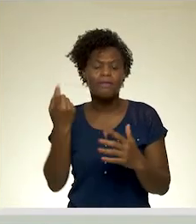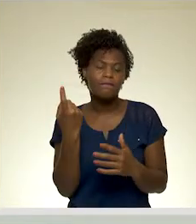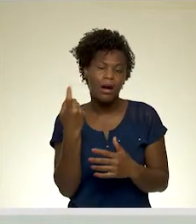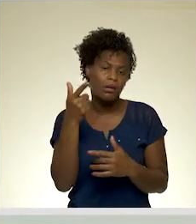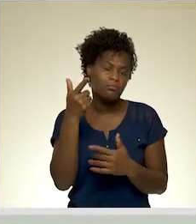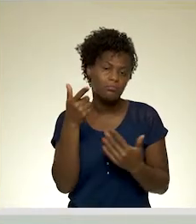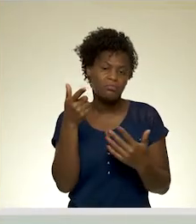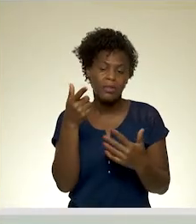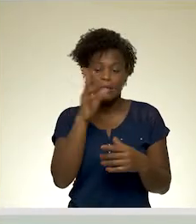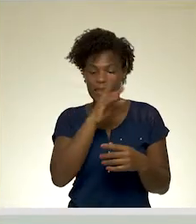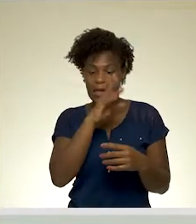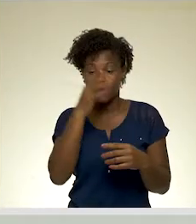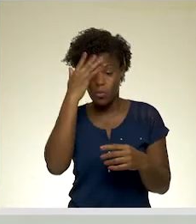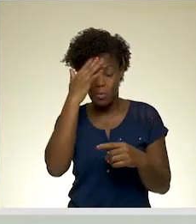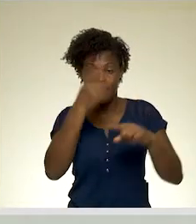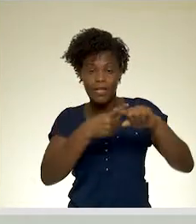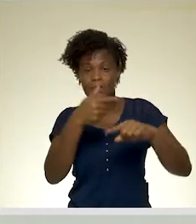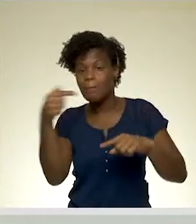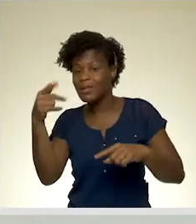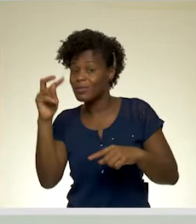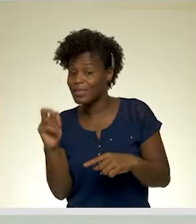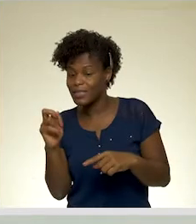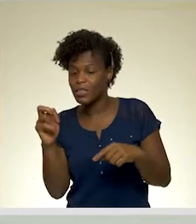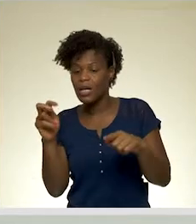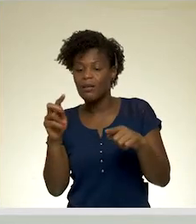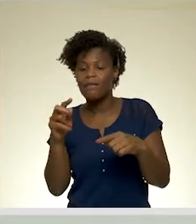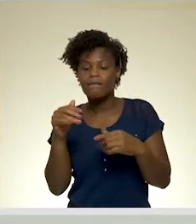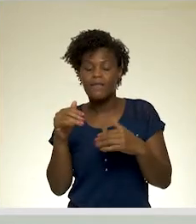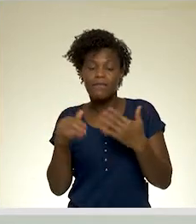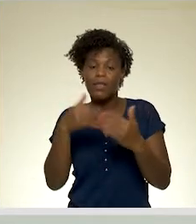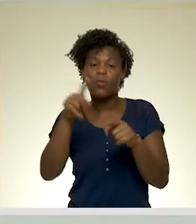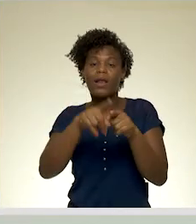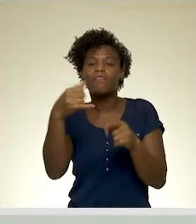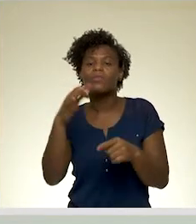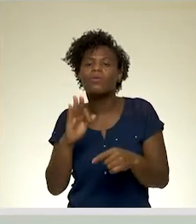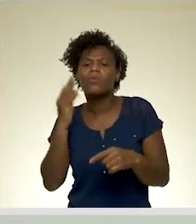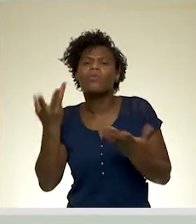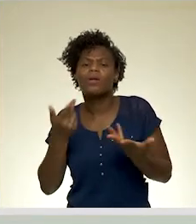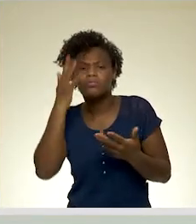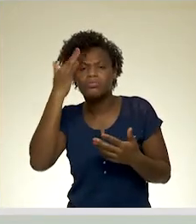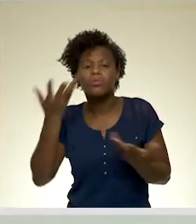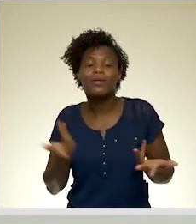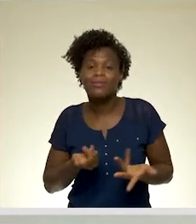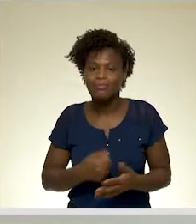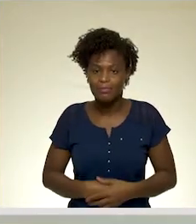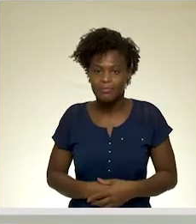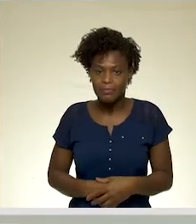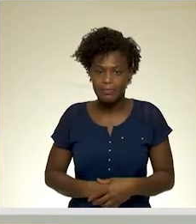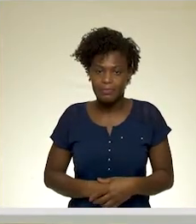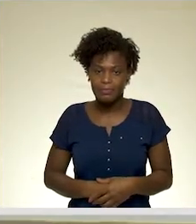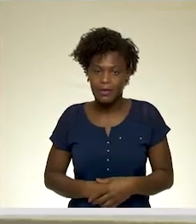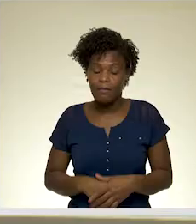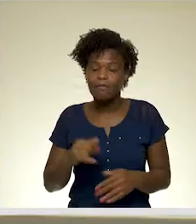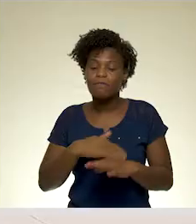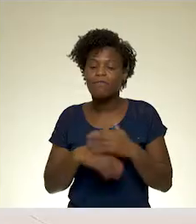número que multiplicar por menos 3 dá 24? O que é que